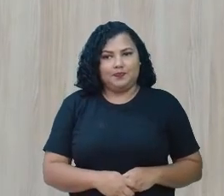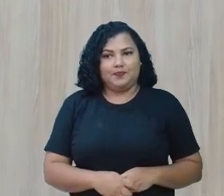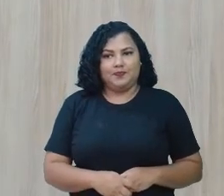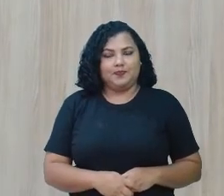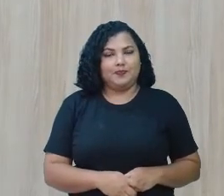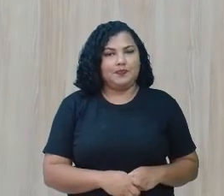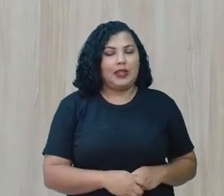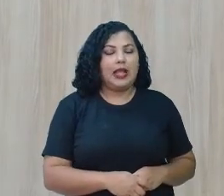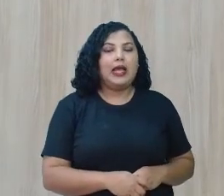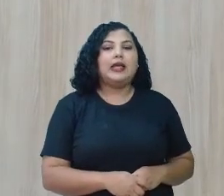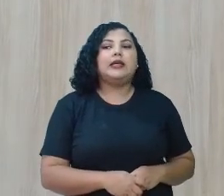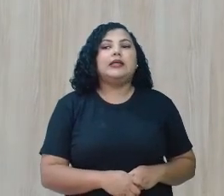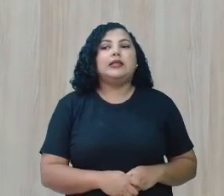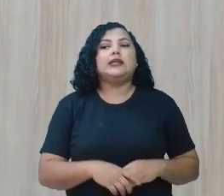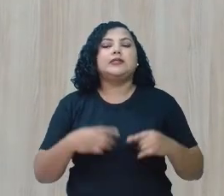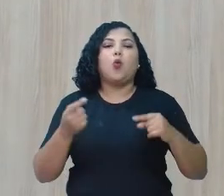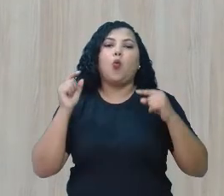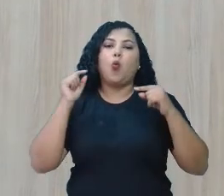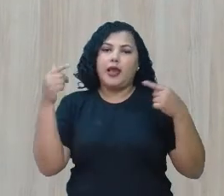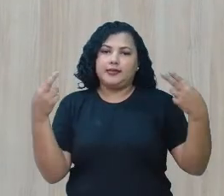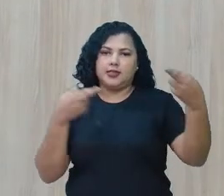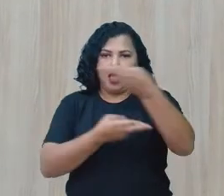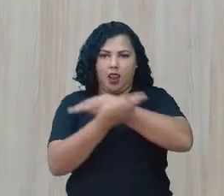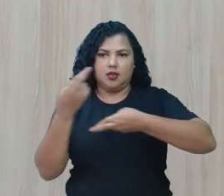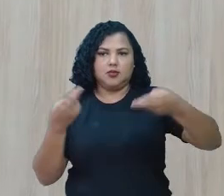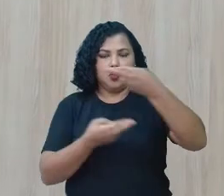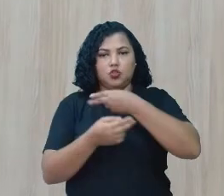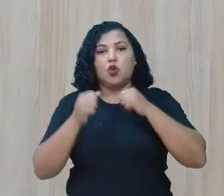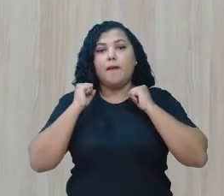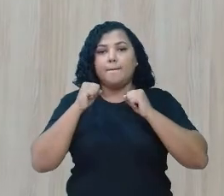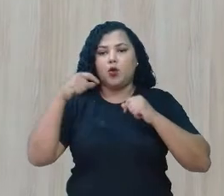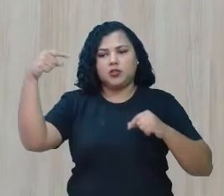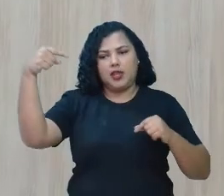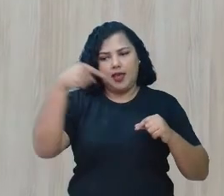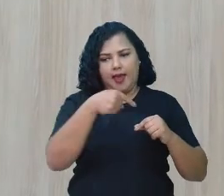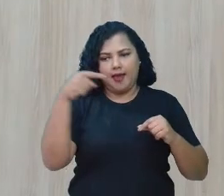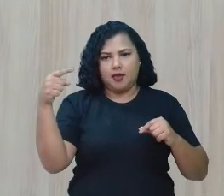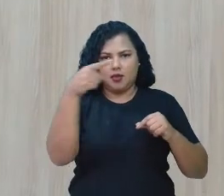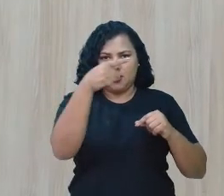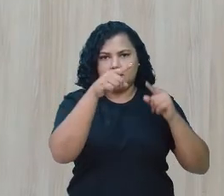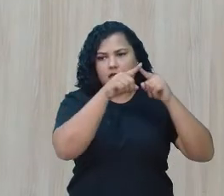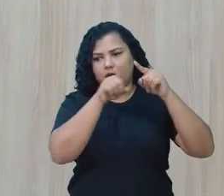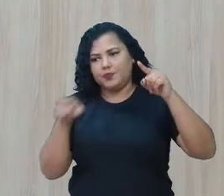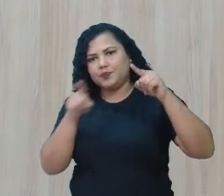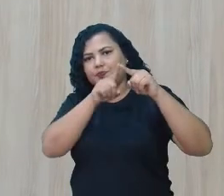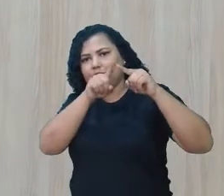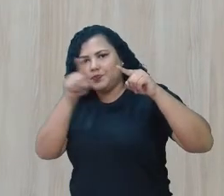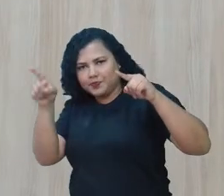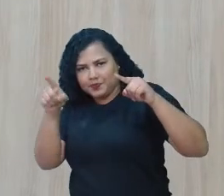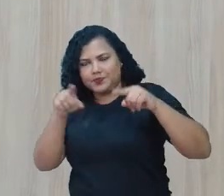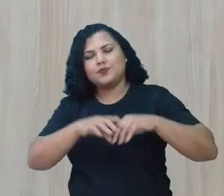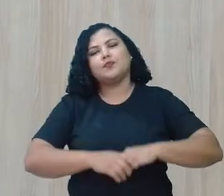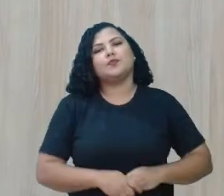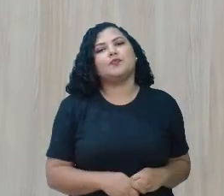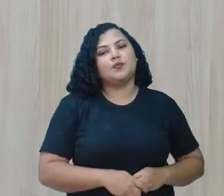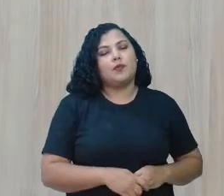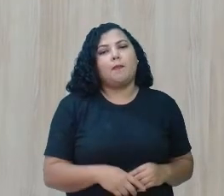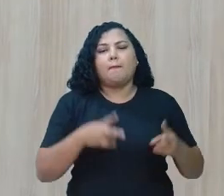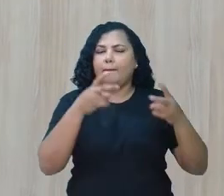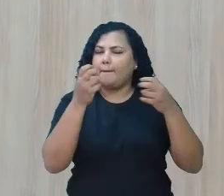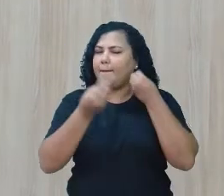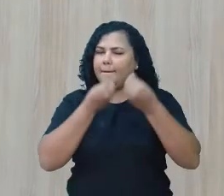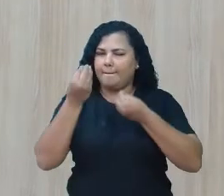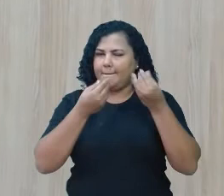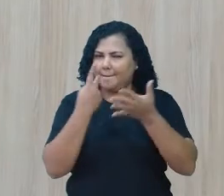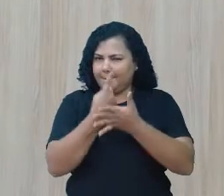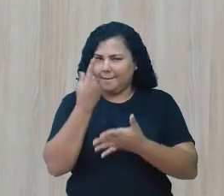externos. E os ângulos alternos, eles também podem ser alternos internos e alternos externos. Vamos ver como é que vai